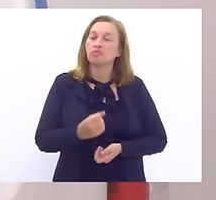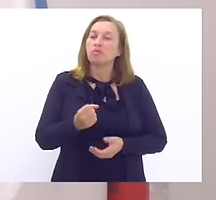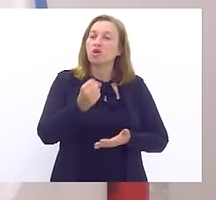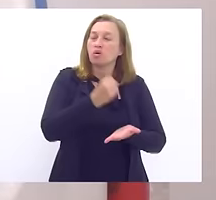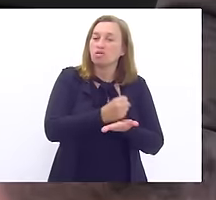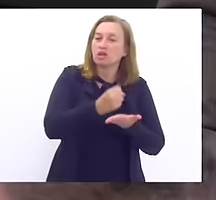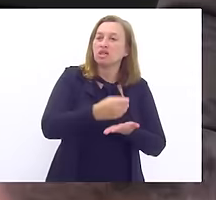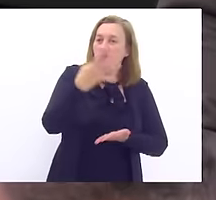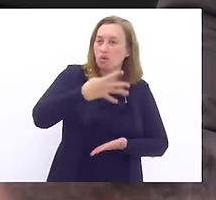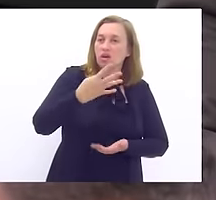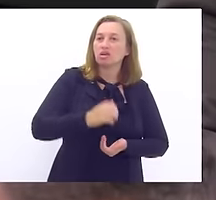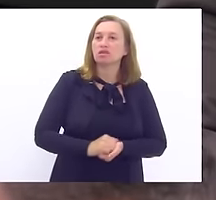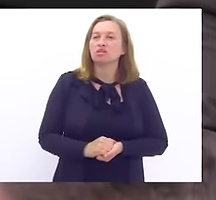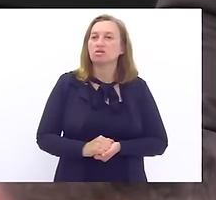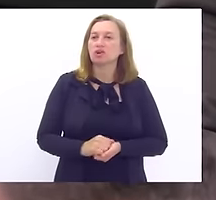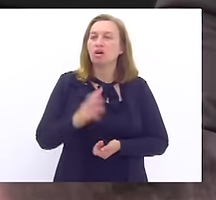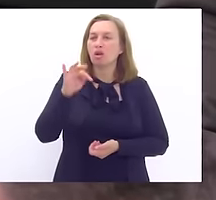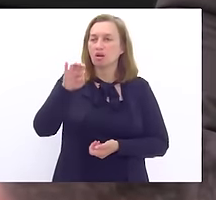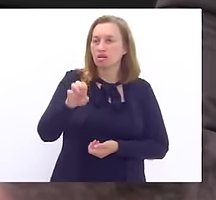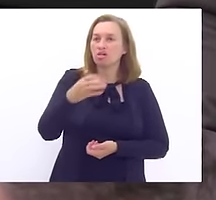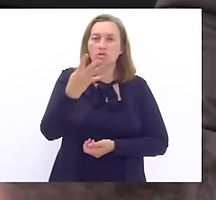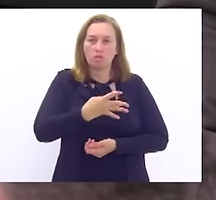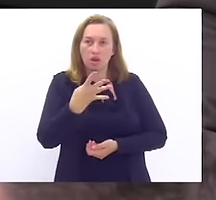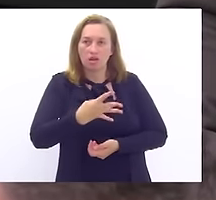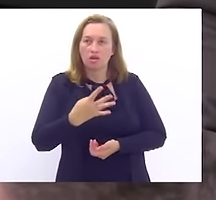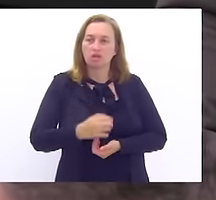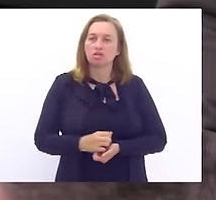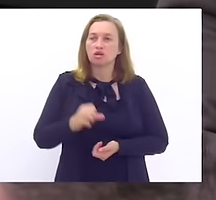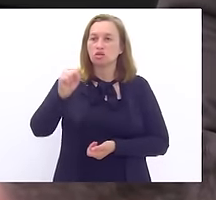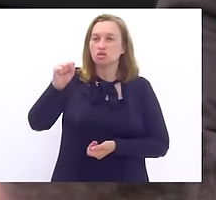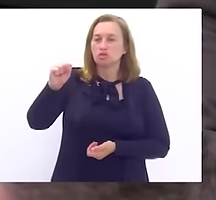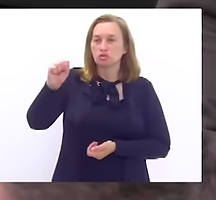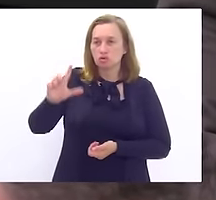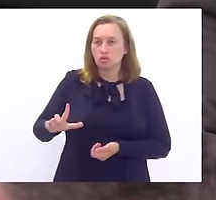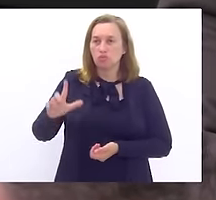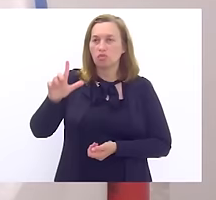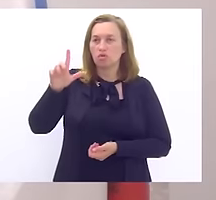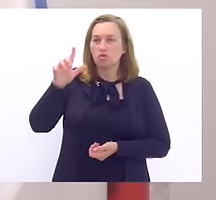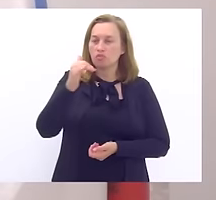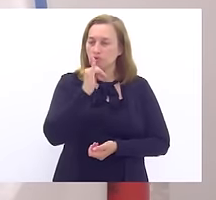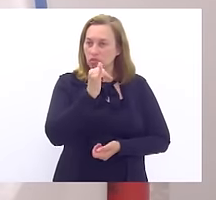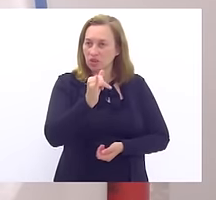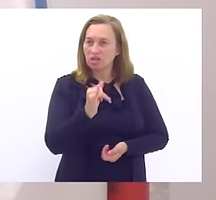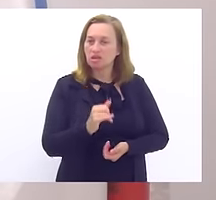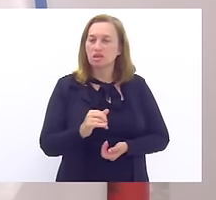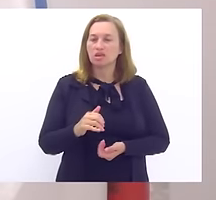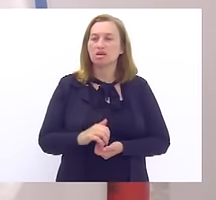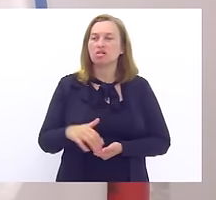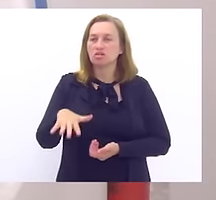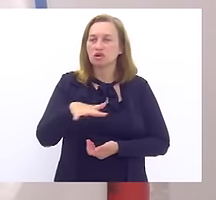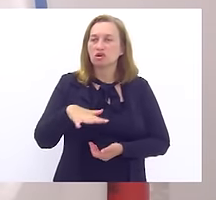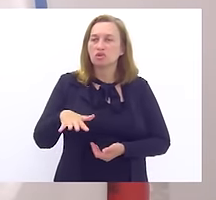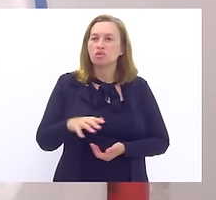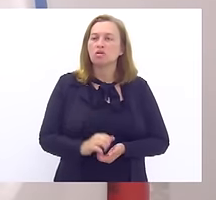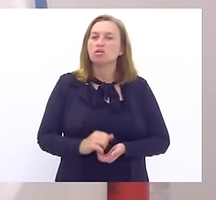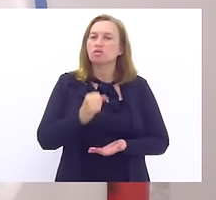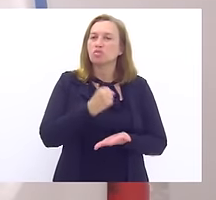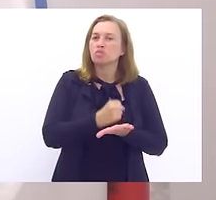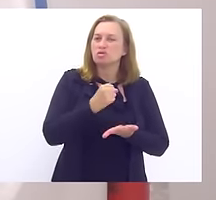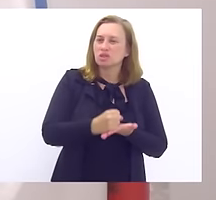também concorda do lote 4 que é a região Sul Fluminense no contrato original não era